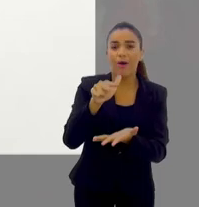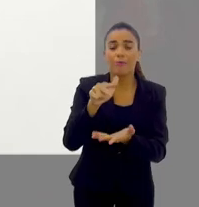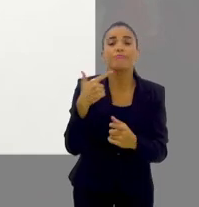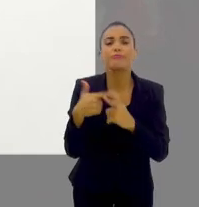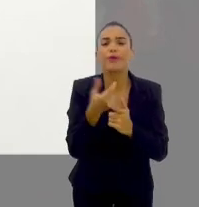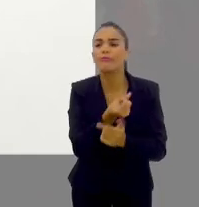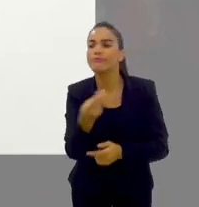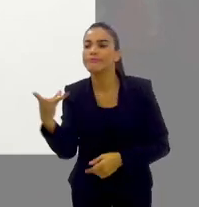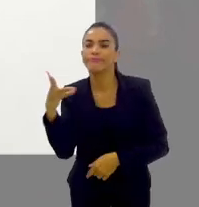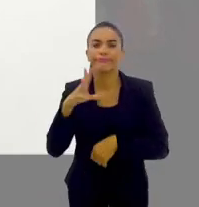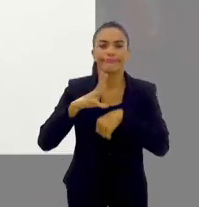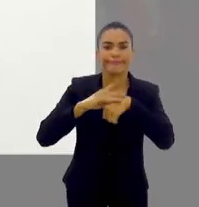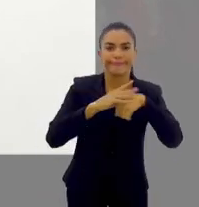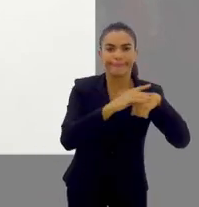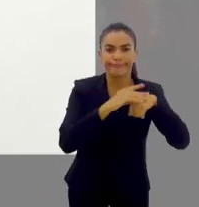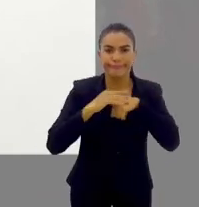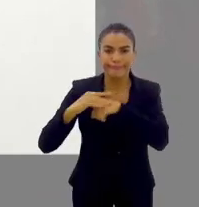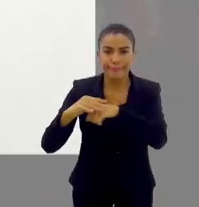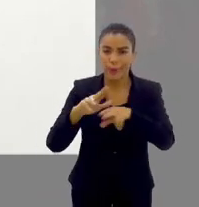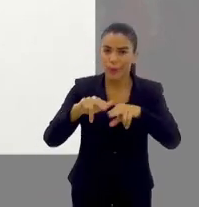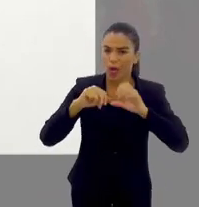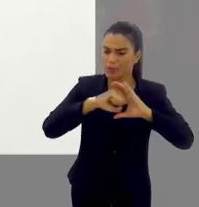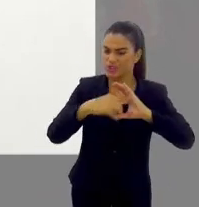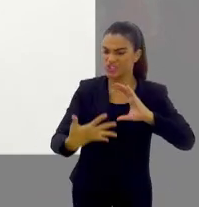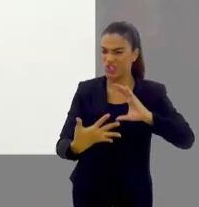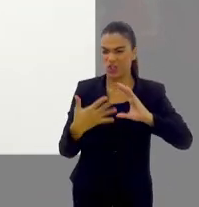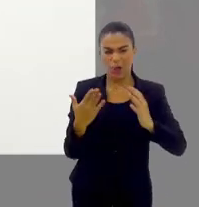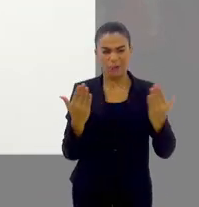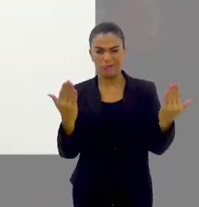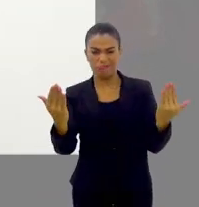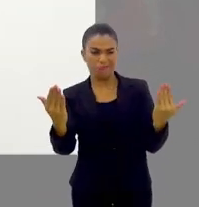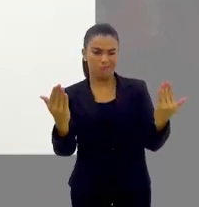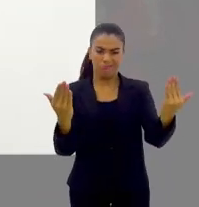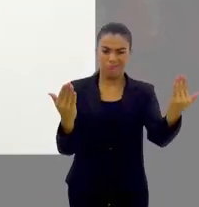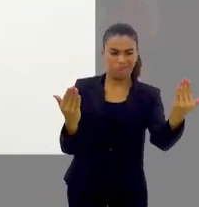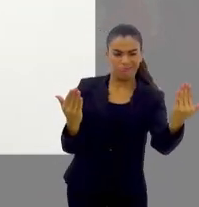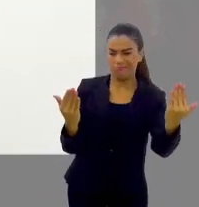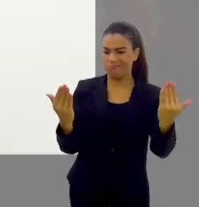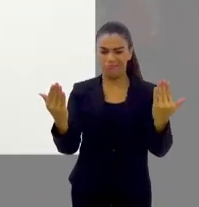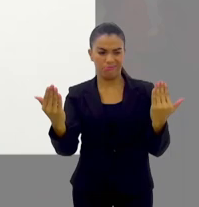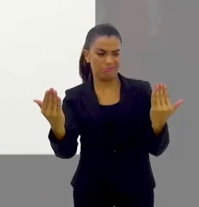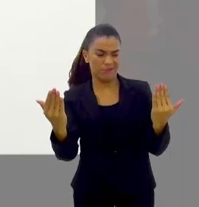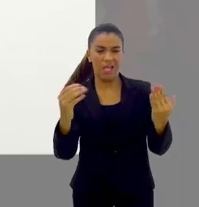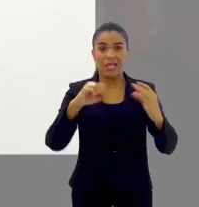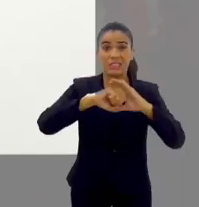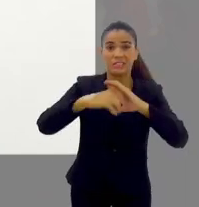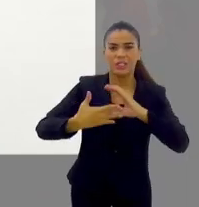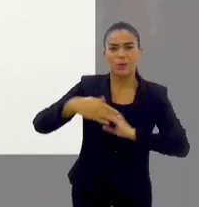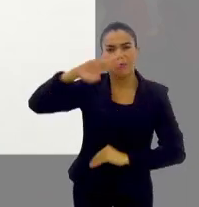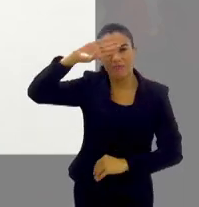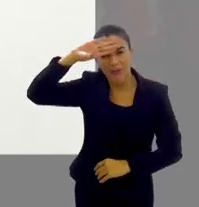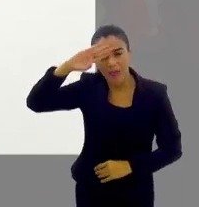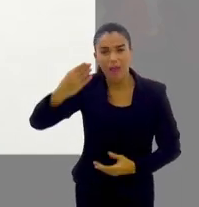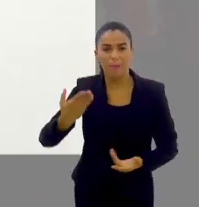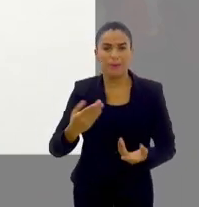Por quê? Porque muitos deles, por conta dos sintomas gerais, sintomas prodrômicos de síndrome febril,